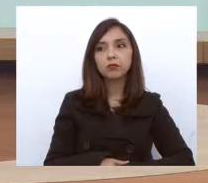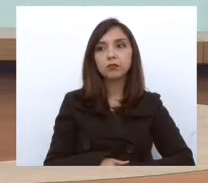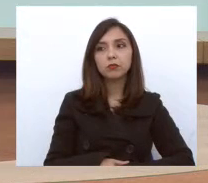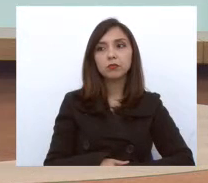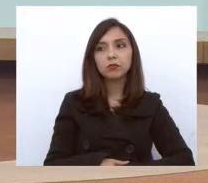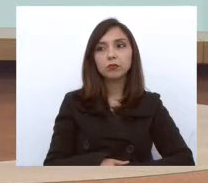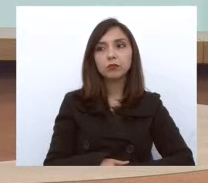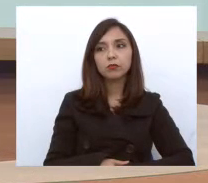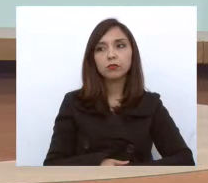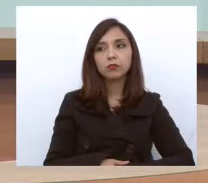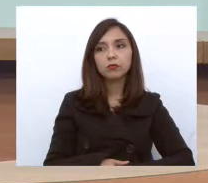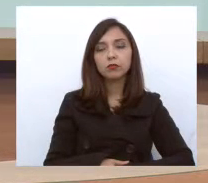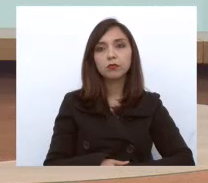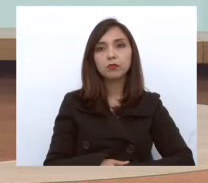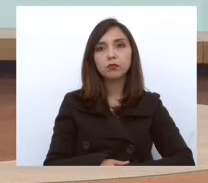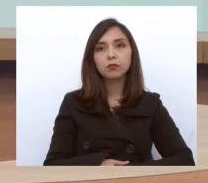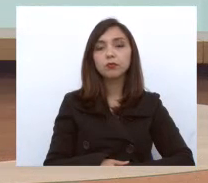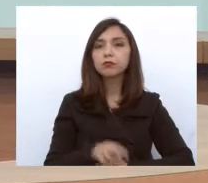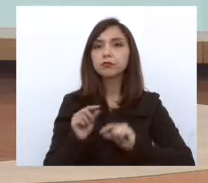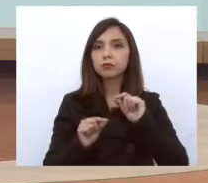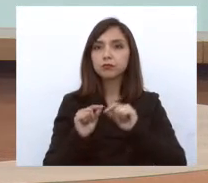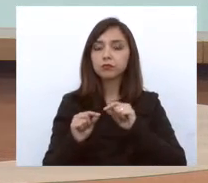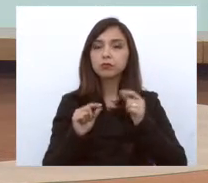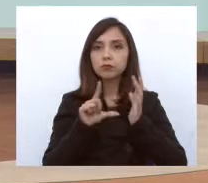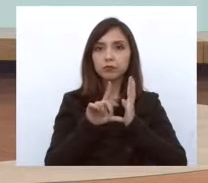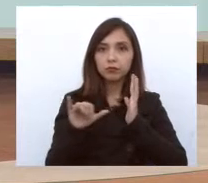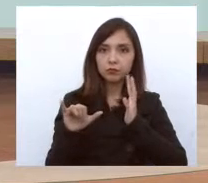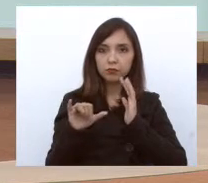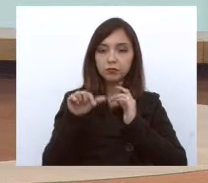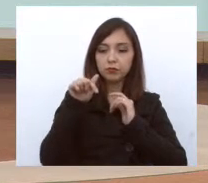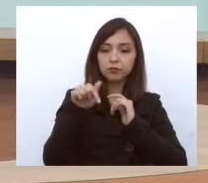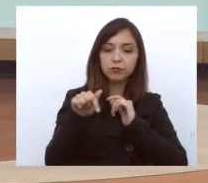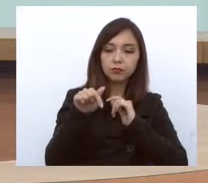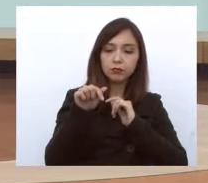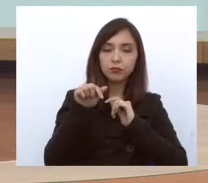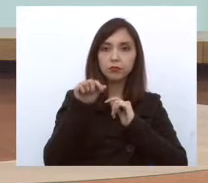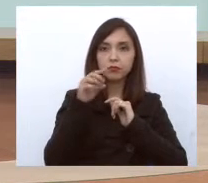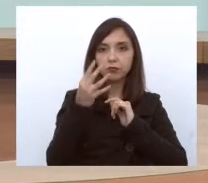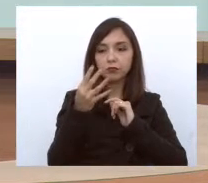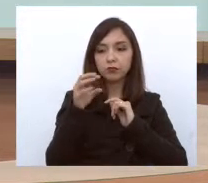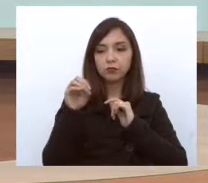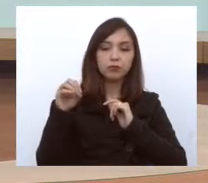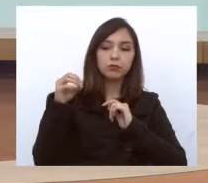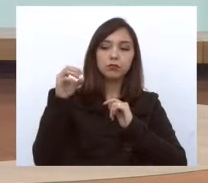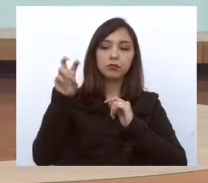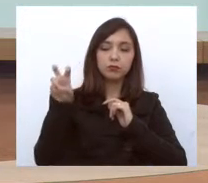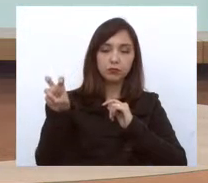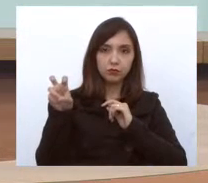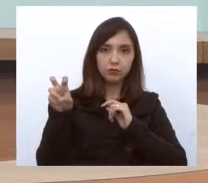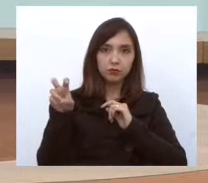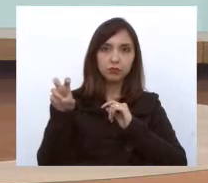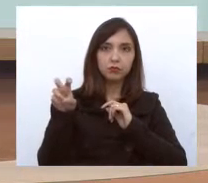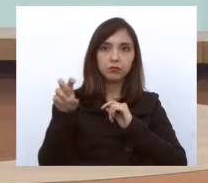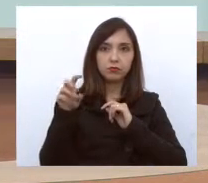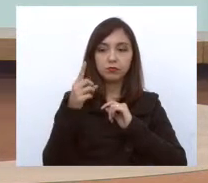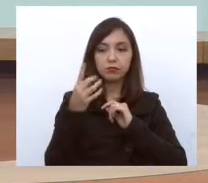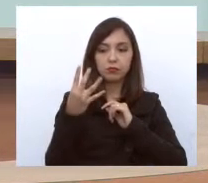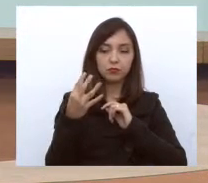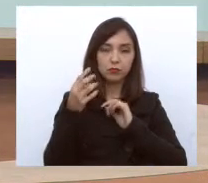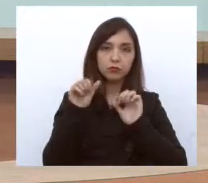fazer, continuando a minha questão de ordem, a lei número 7.405, de 14 de setembro